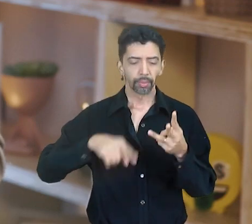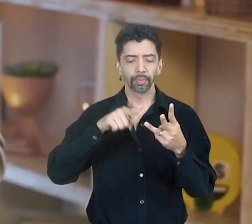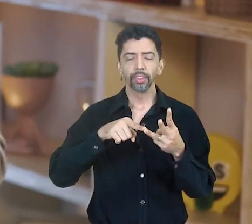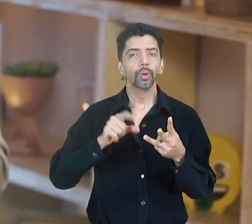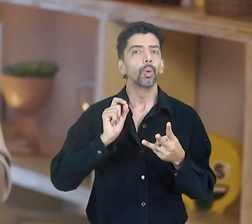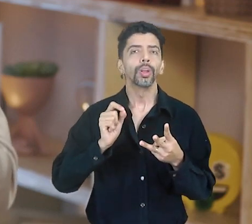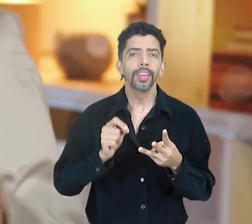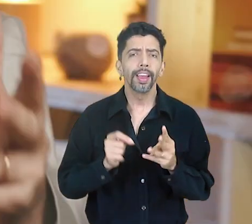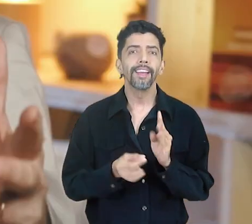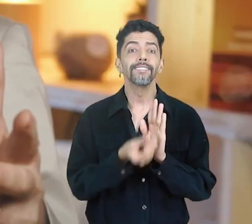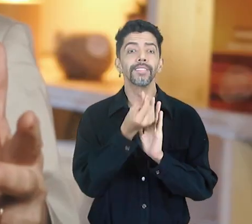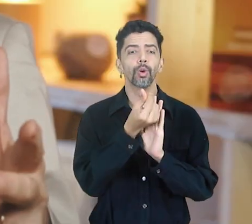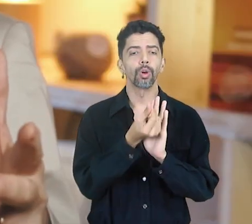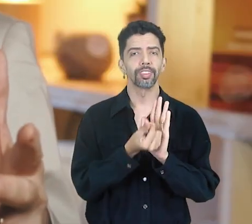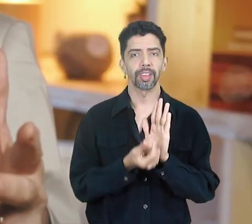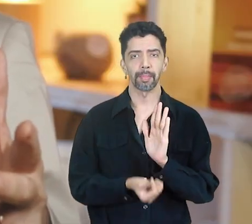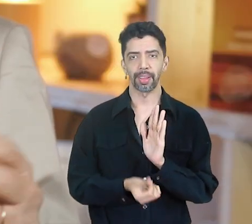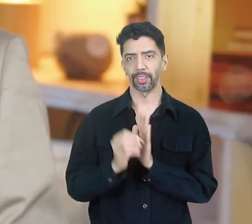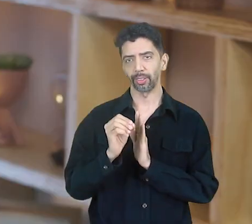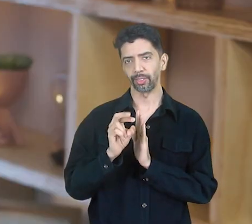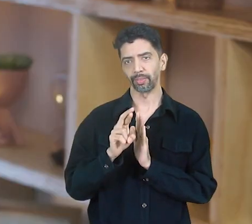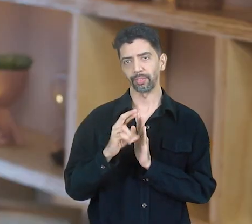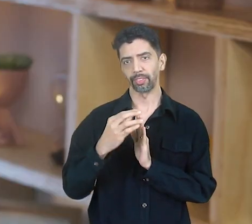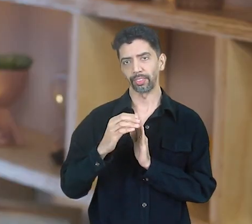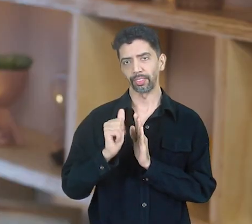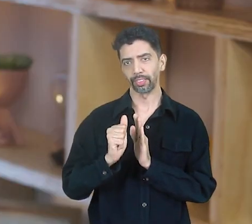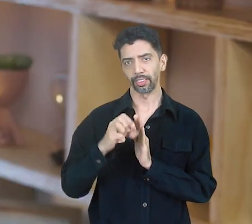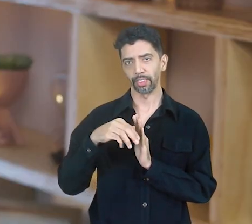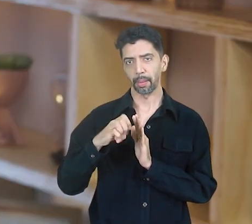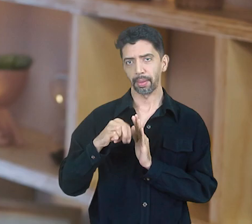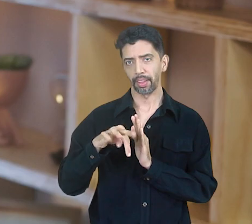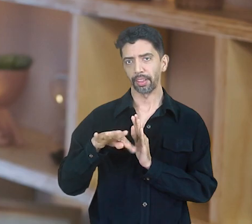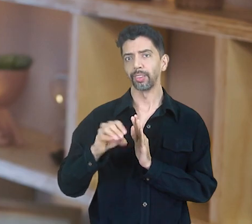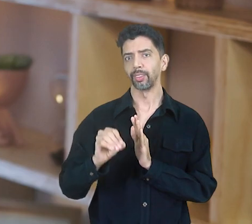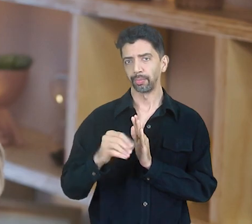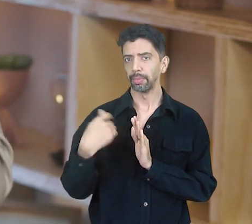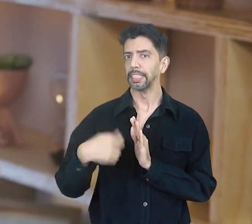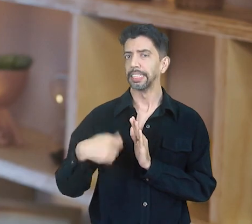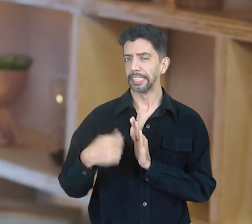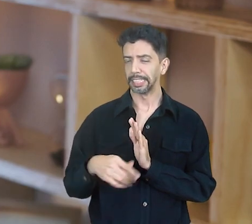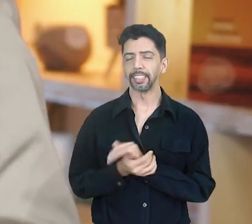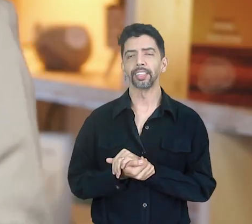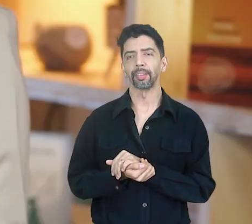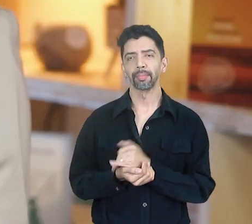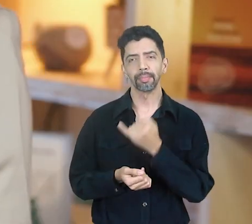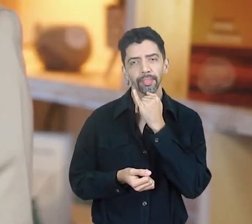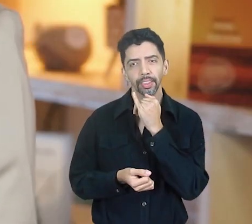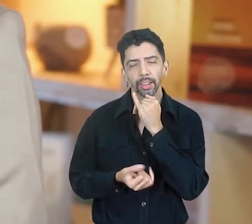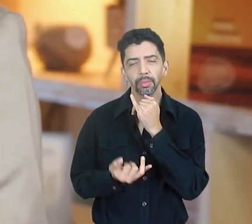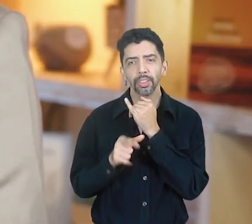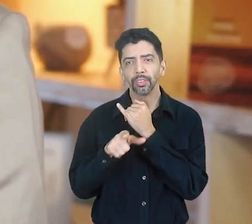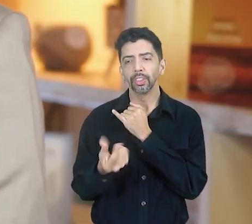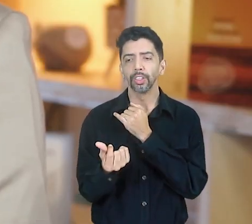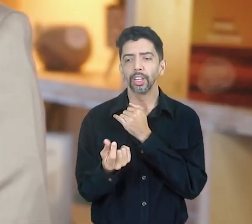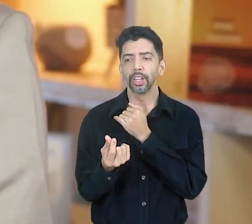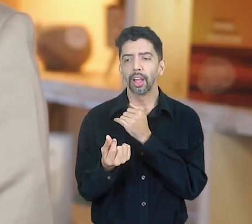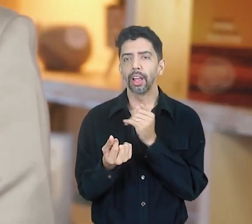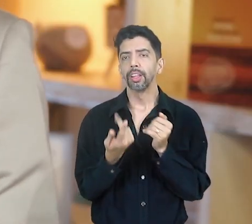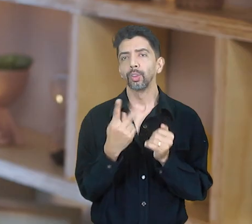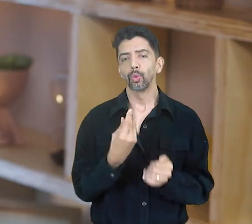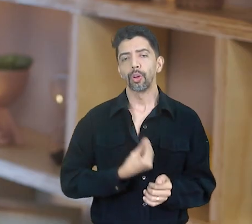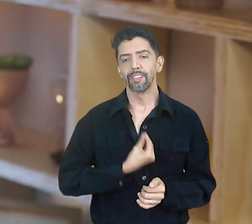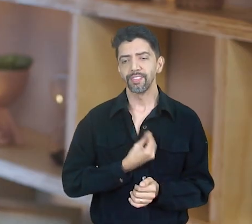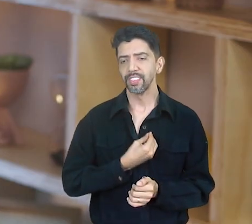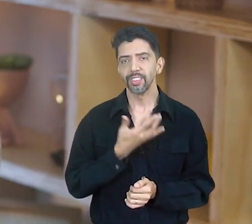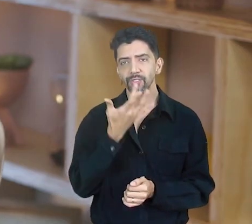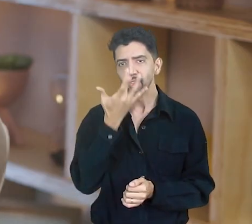estabelecer suas prioridades, é ter um orçamento financeiro. E aí é que entra esse ponto de hoje. Como é que eu posso construir um orçamento financeiro